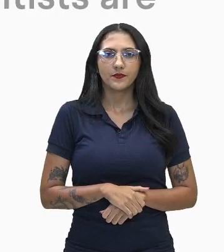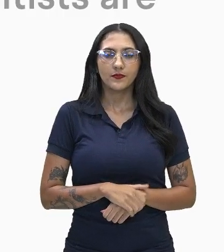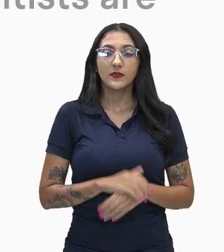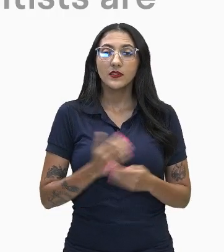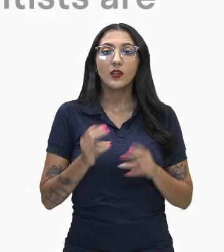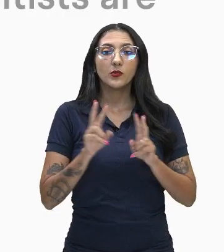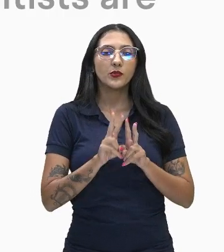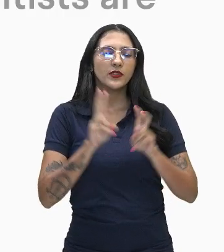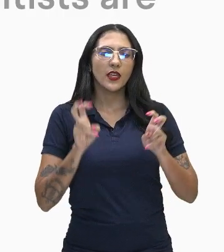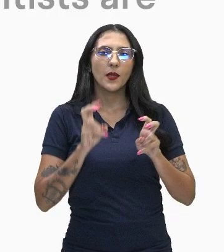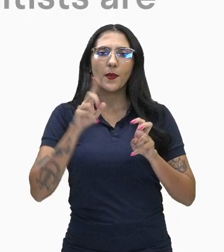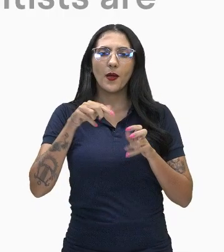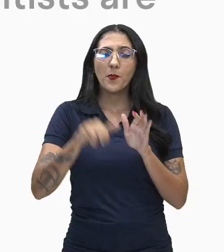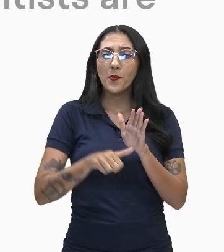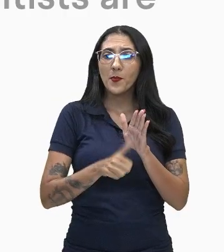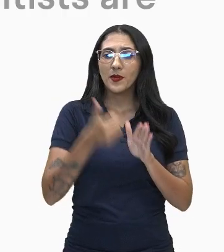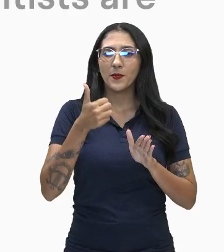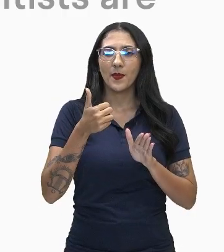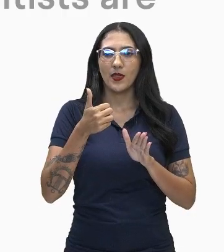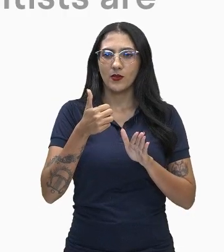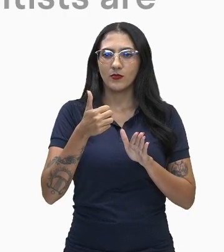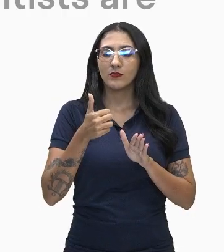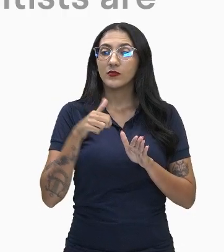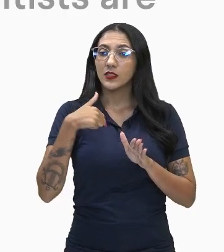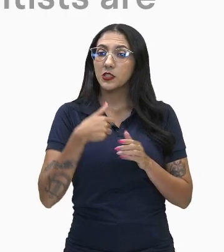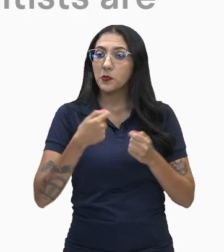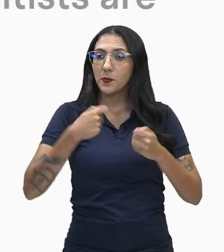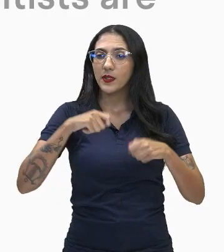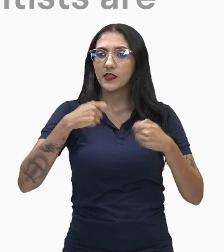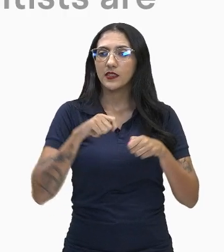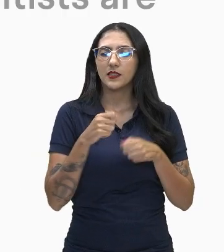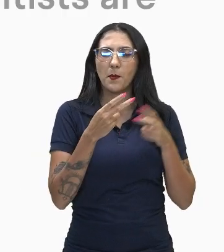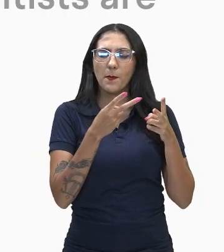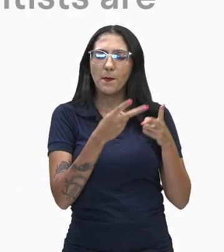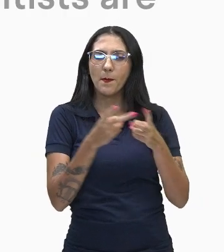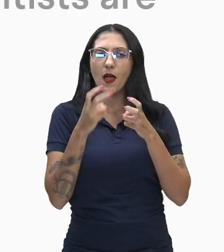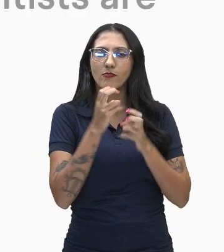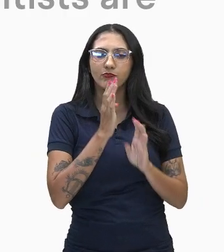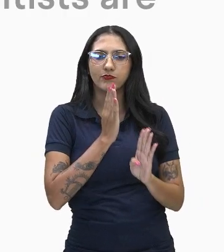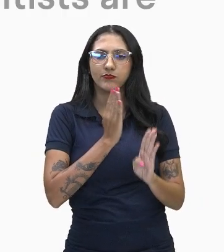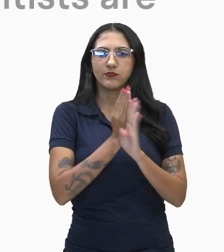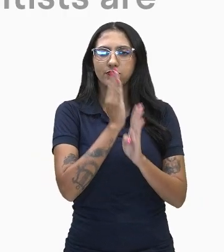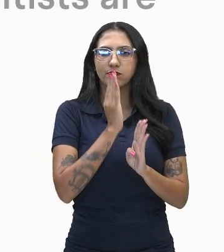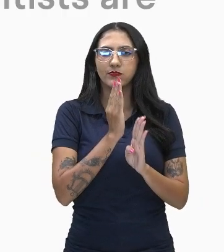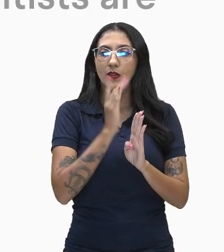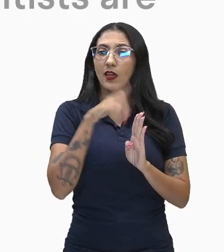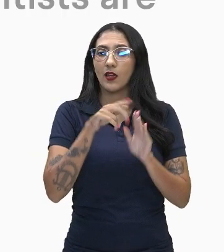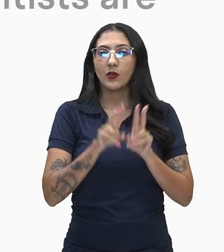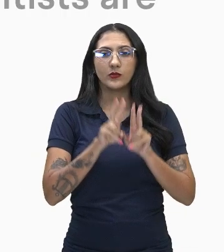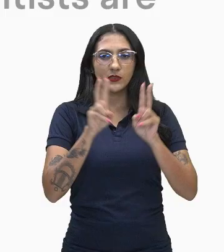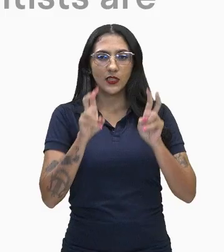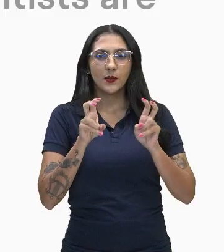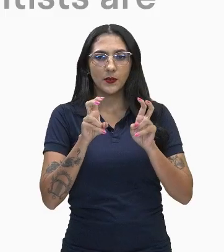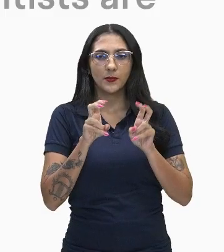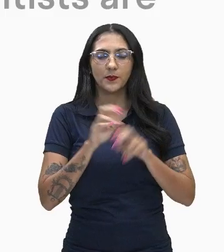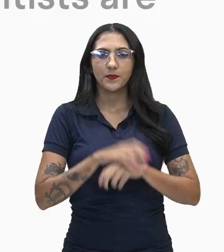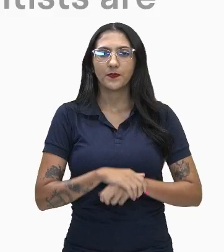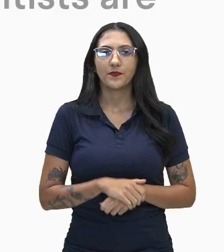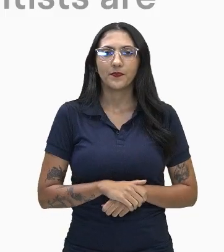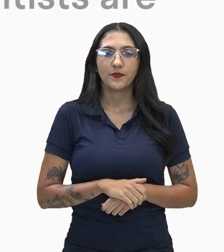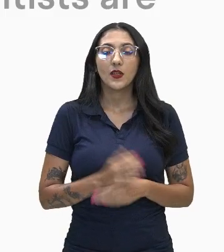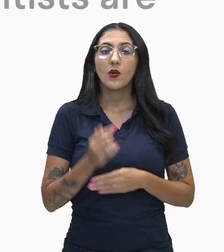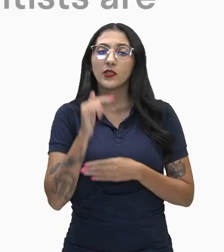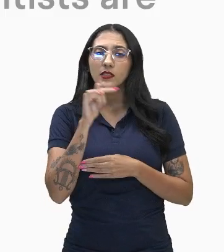primeira coisa que a gente vai fazer, né, quando está lendo, vai para o título. Ali no